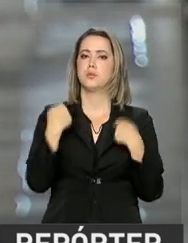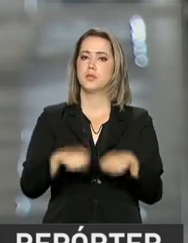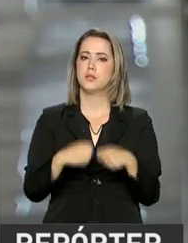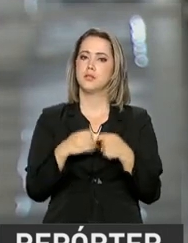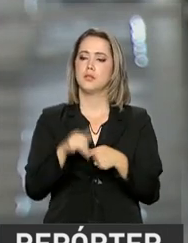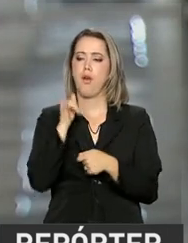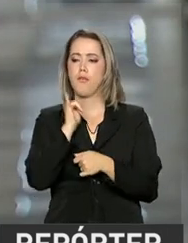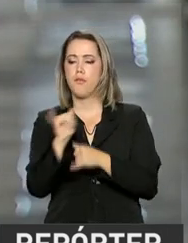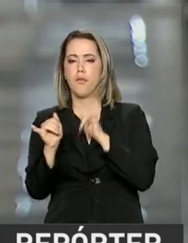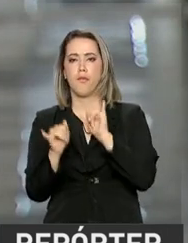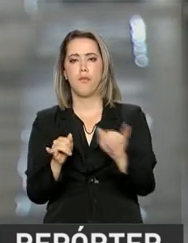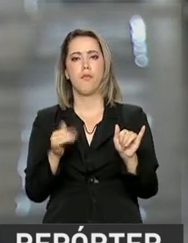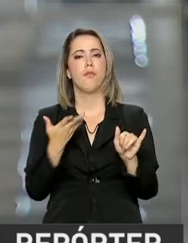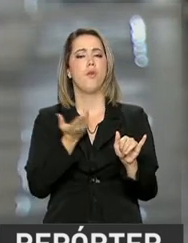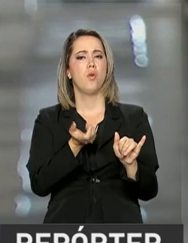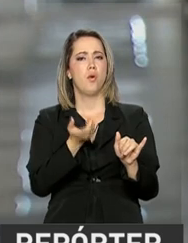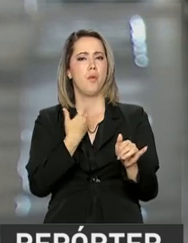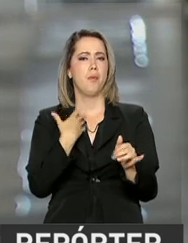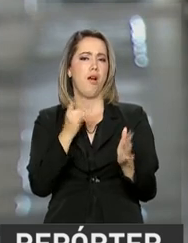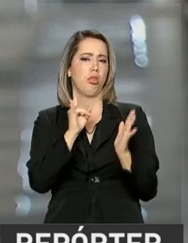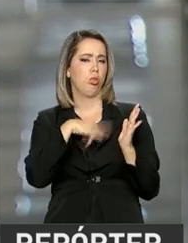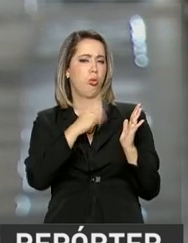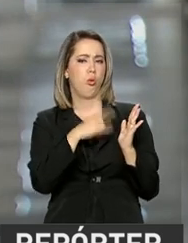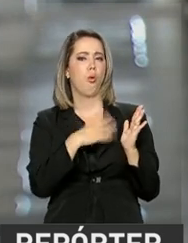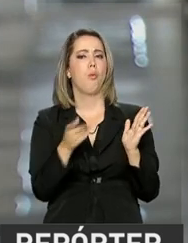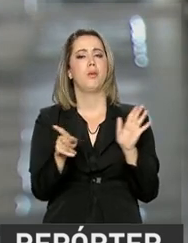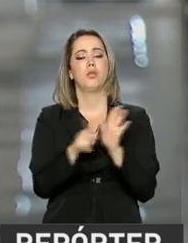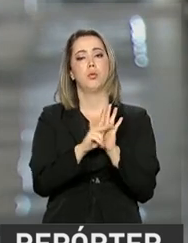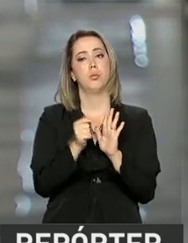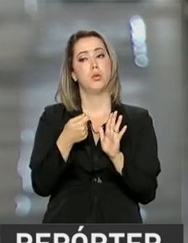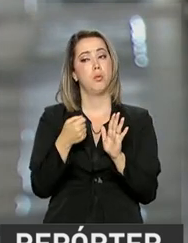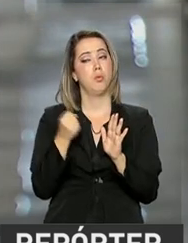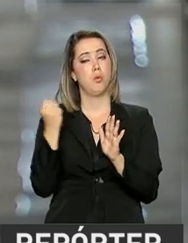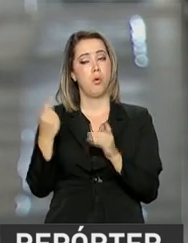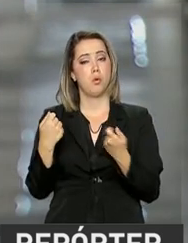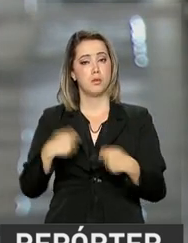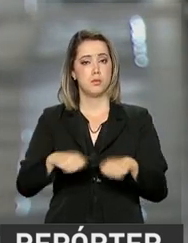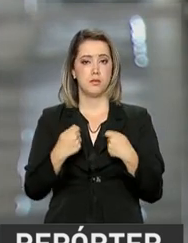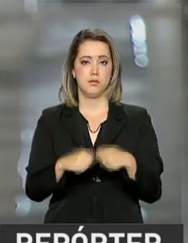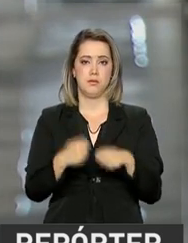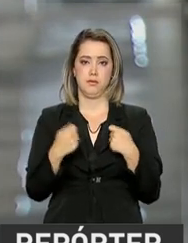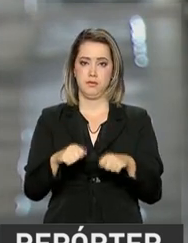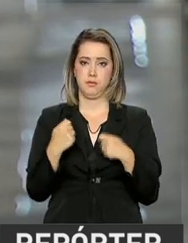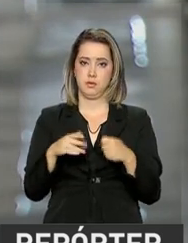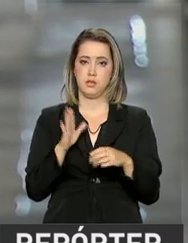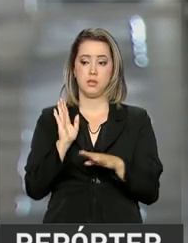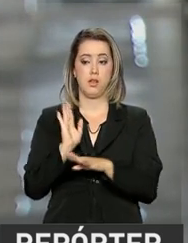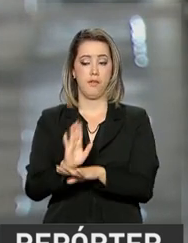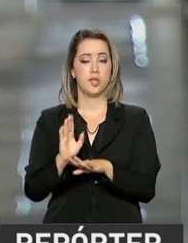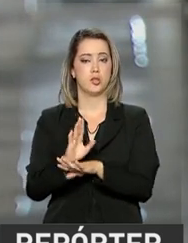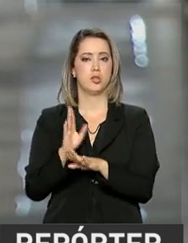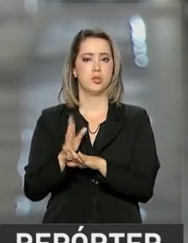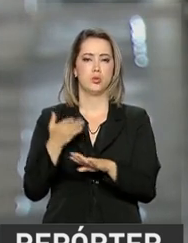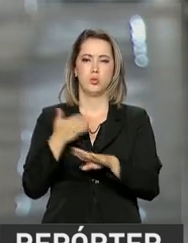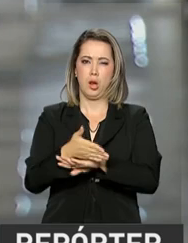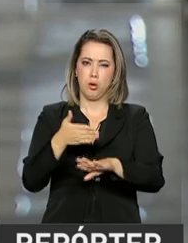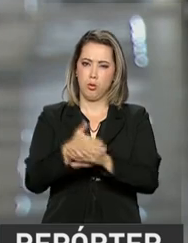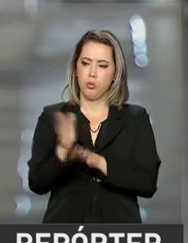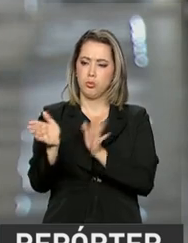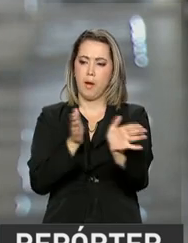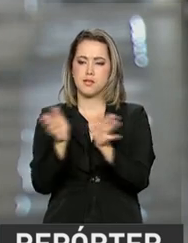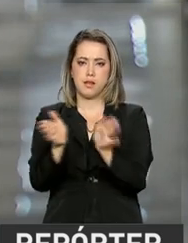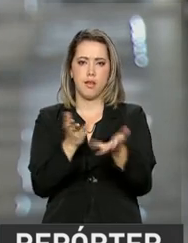informar dados pessoais e necessidade de atendimento especializado por exemplo agora essa parte é de